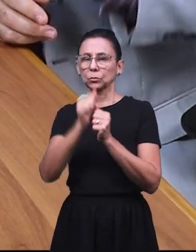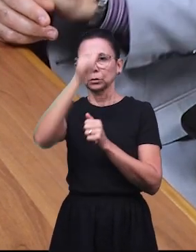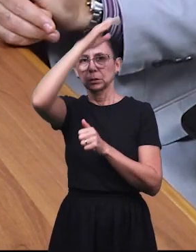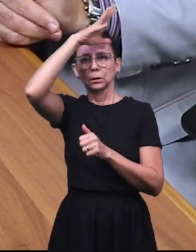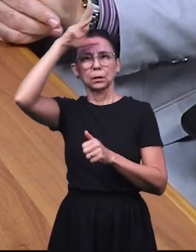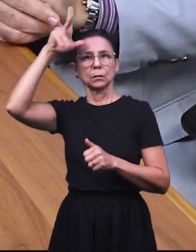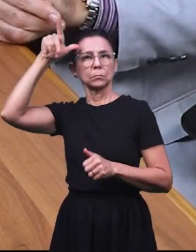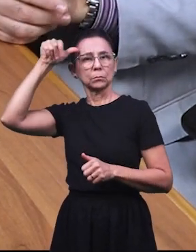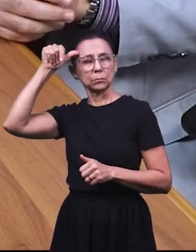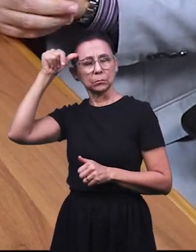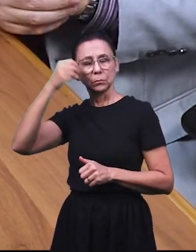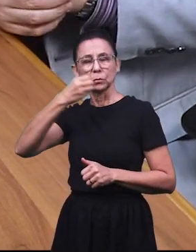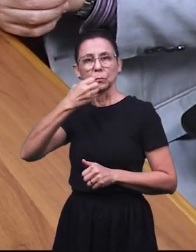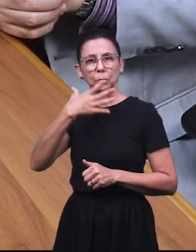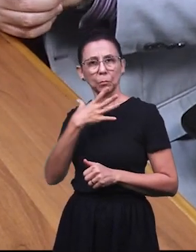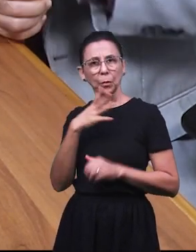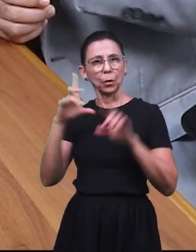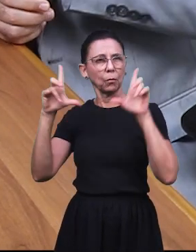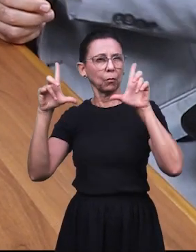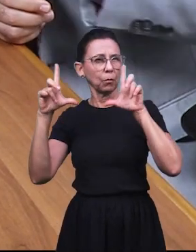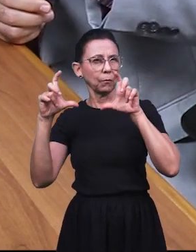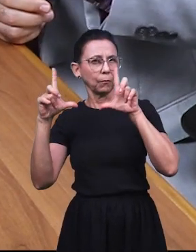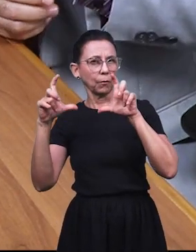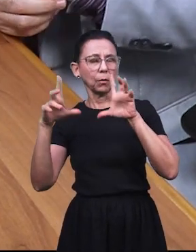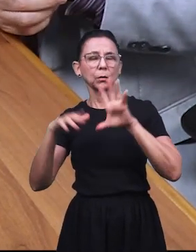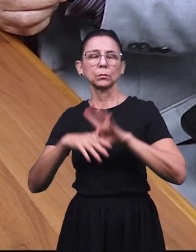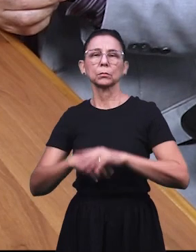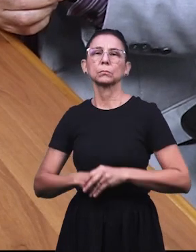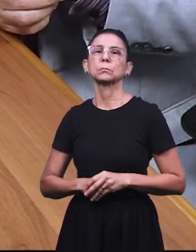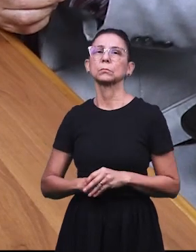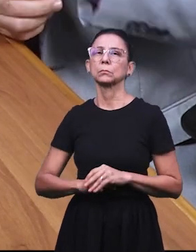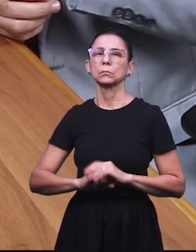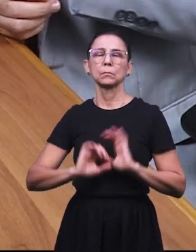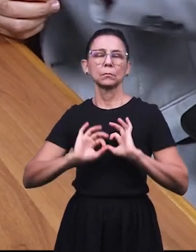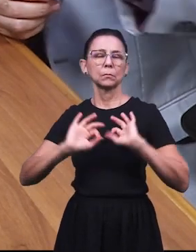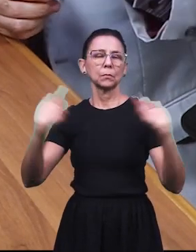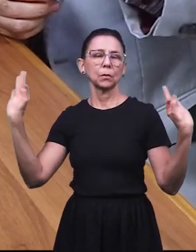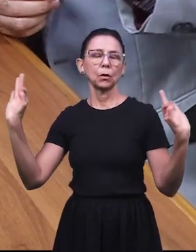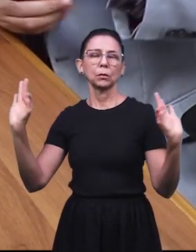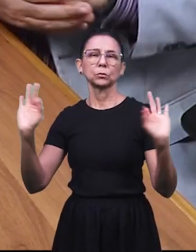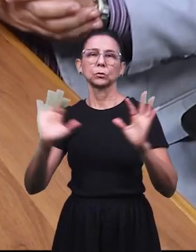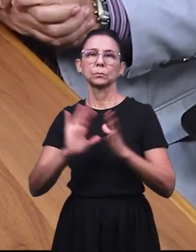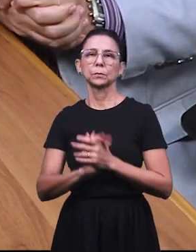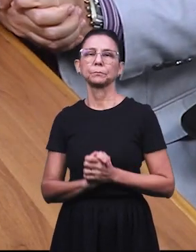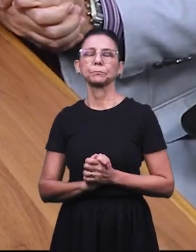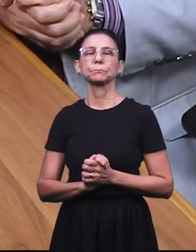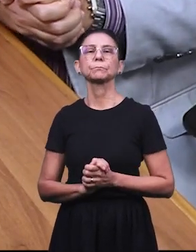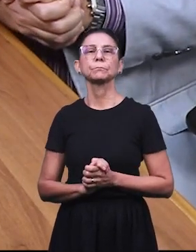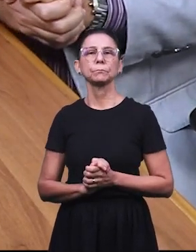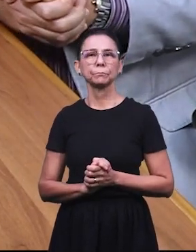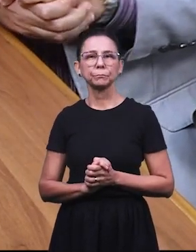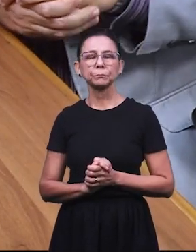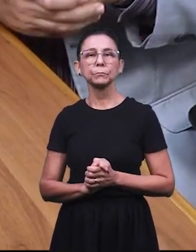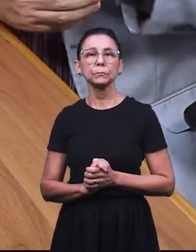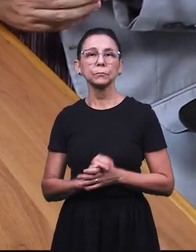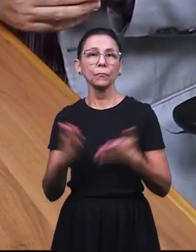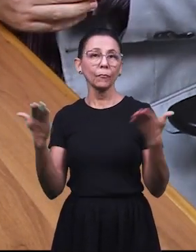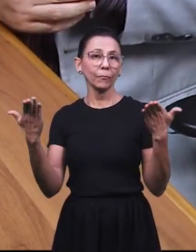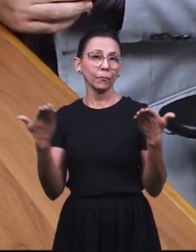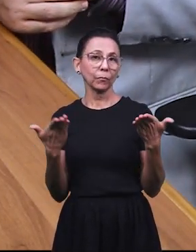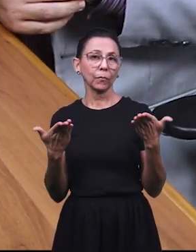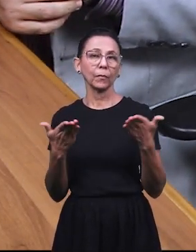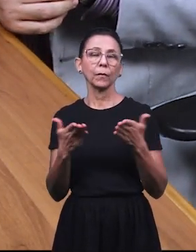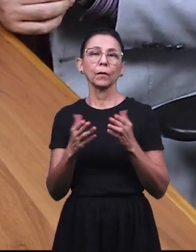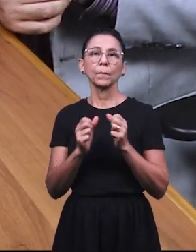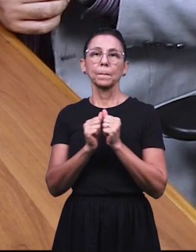lá na Amazônia, né? E devidamente creditado, né, Lucélia? É isso aí. E a Lucélia faz um trabalho fantástico também